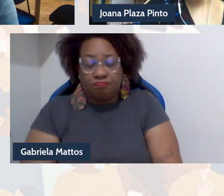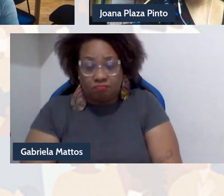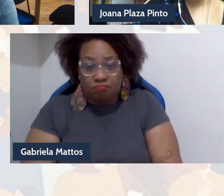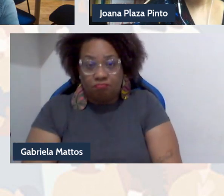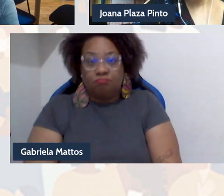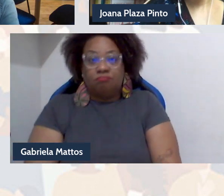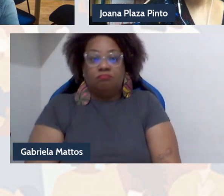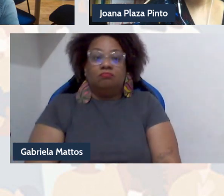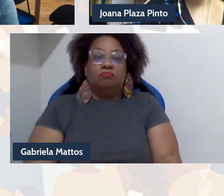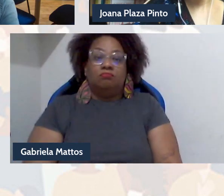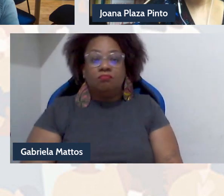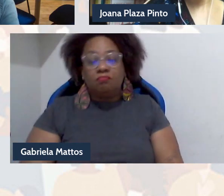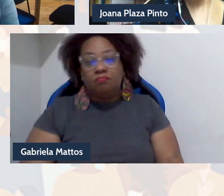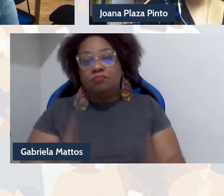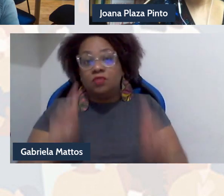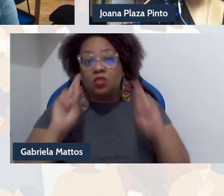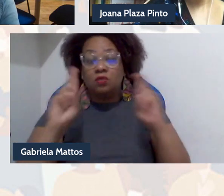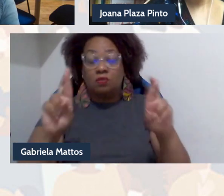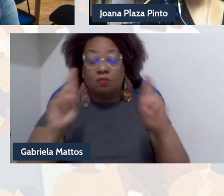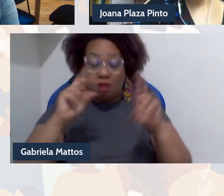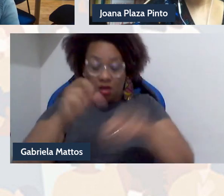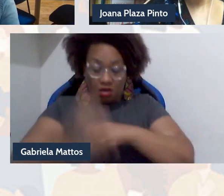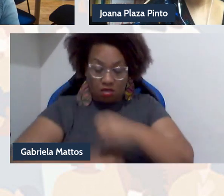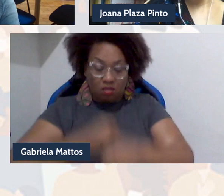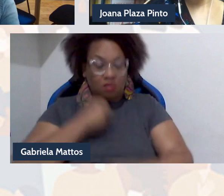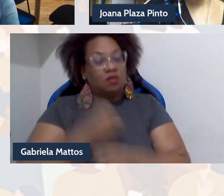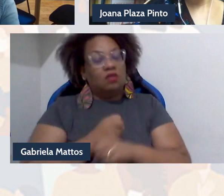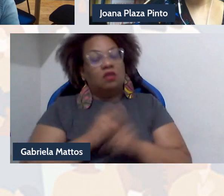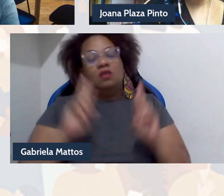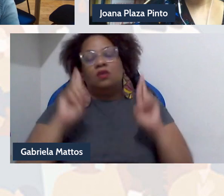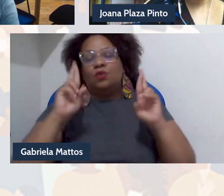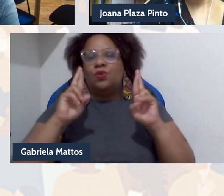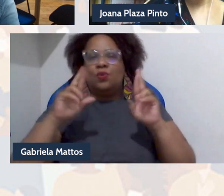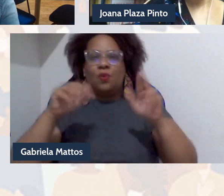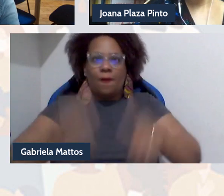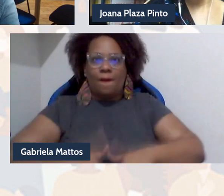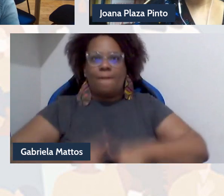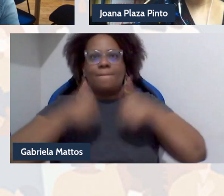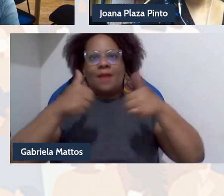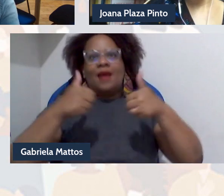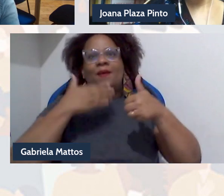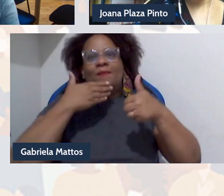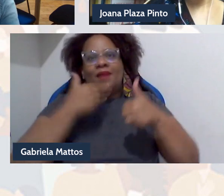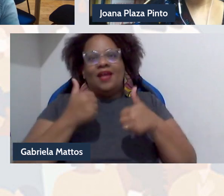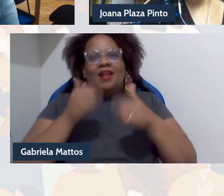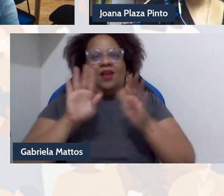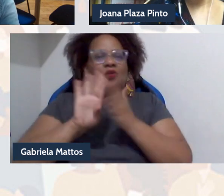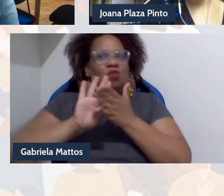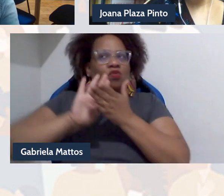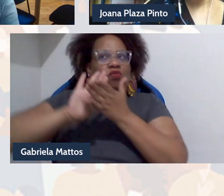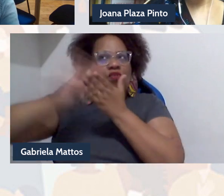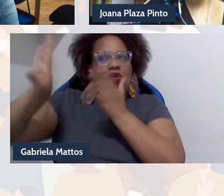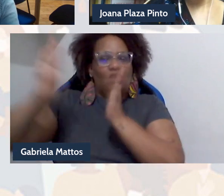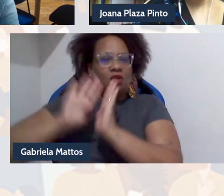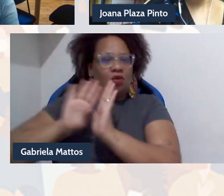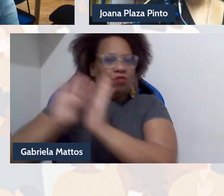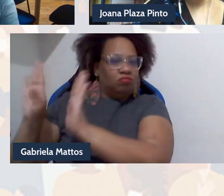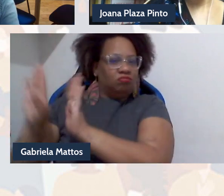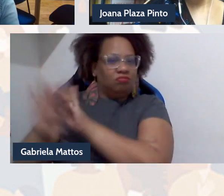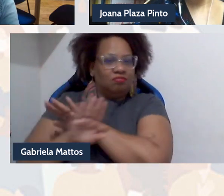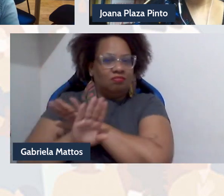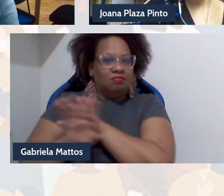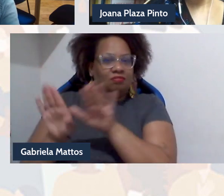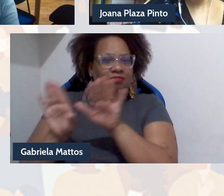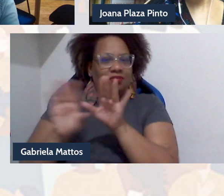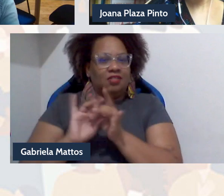que 2023 seja muito melhor, né, porque a gente vai estar livre de pelo menos 2